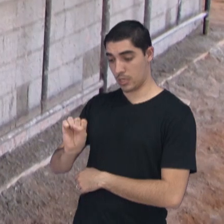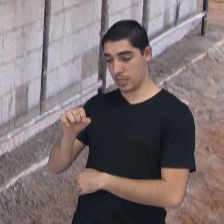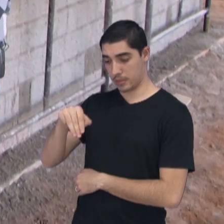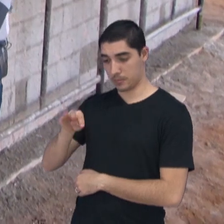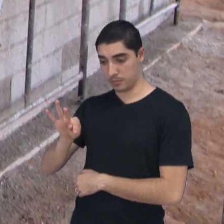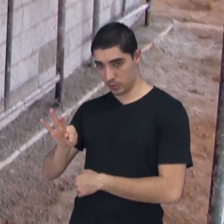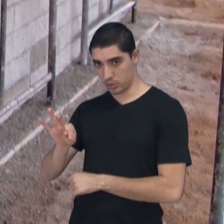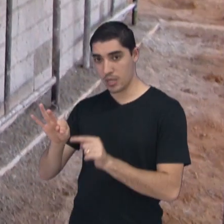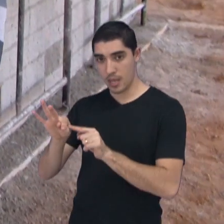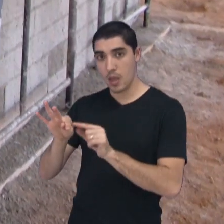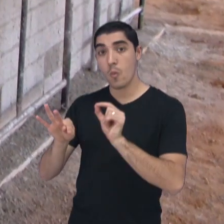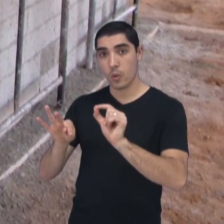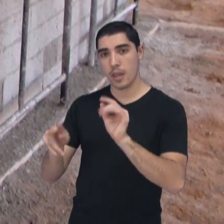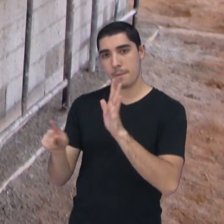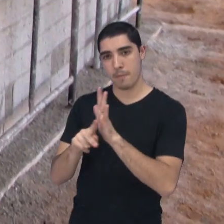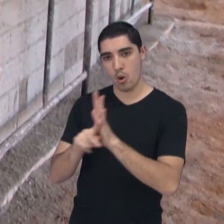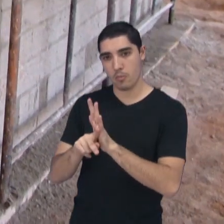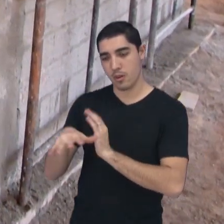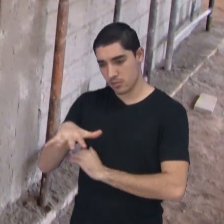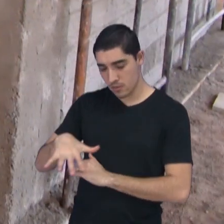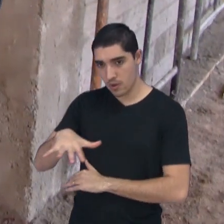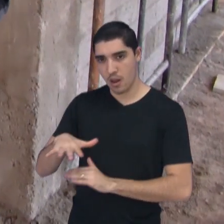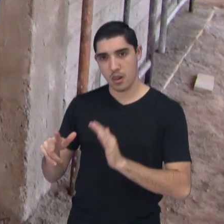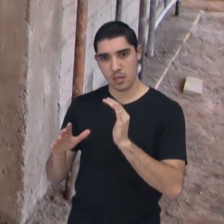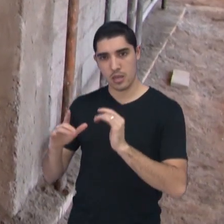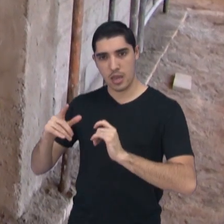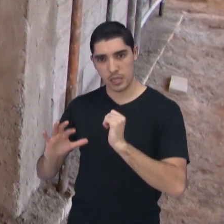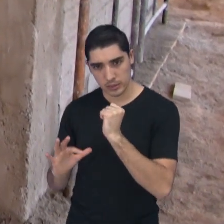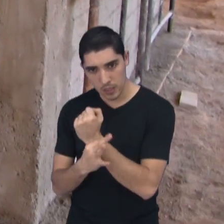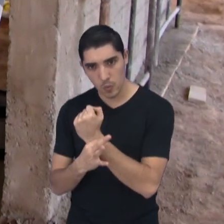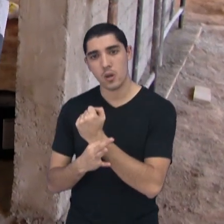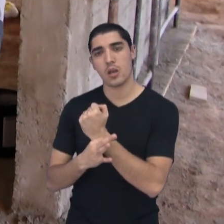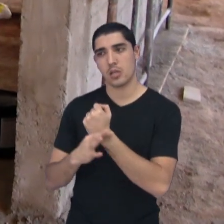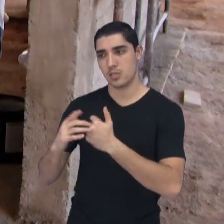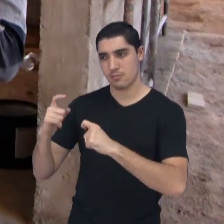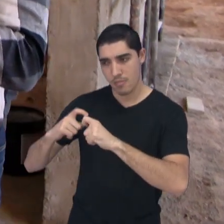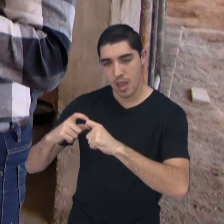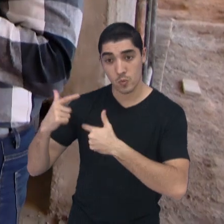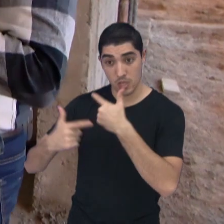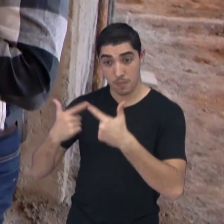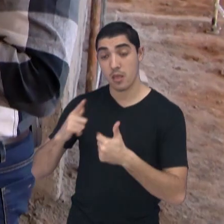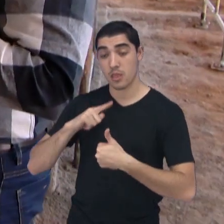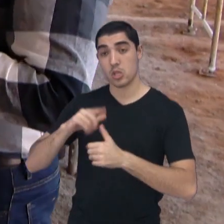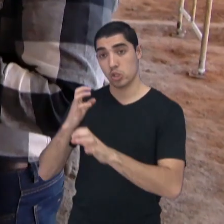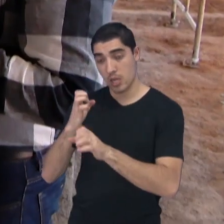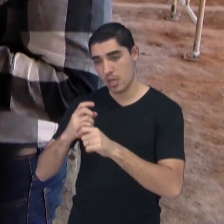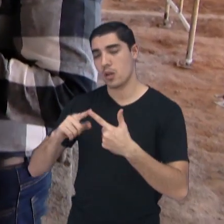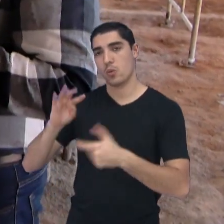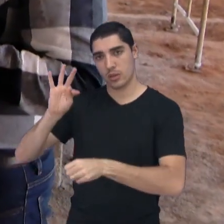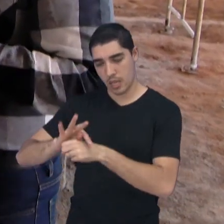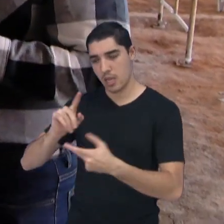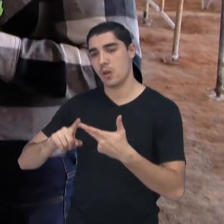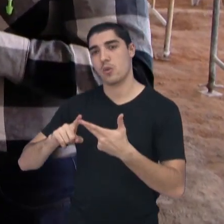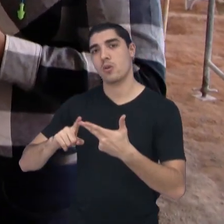de Segurança e Medicina do Trabalho, uhum. Ele é composto por engenheiro, por técnico, por enfermeiro e por médico